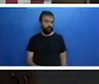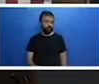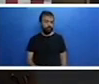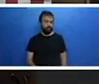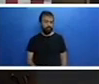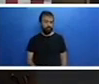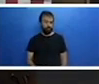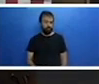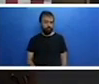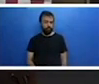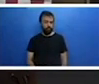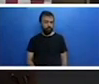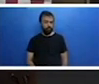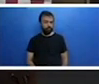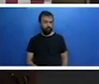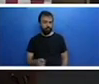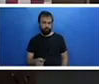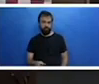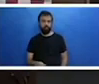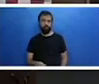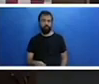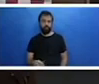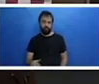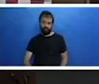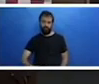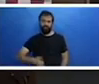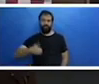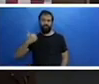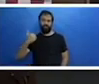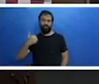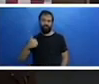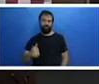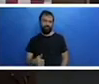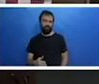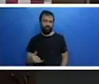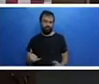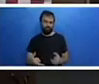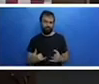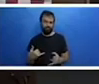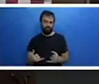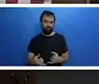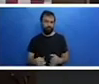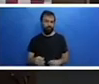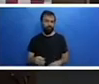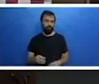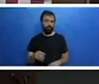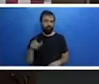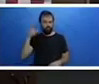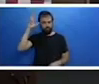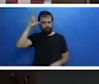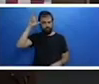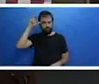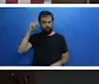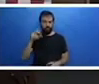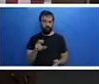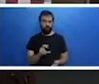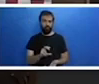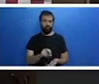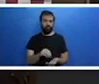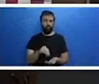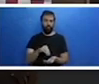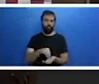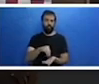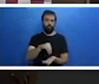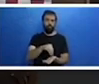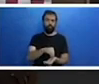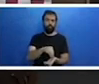das peças. E aí você vai virar um grande jogador de xadrez. Assim espero. Espero que tenham gostado da nossa aula de